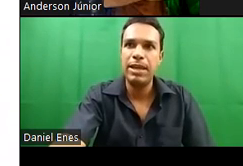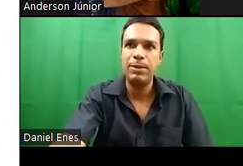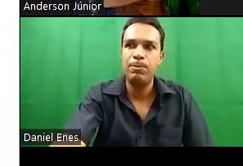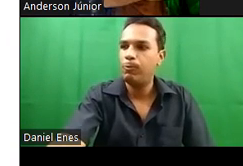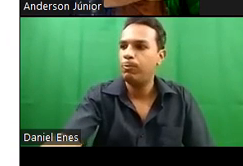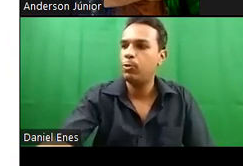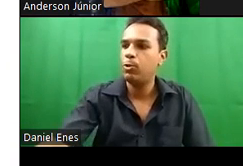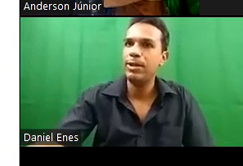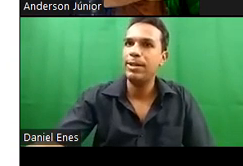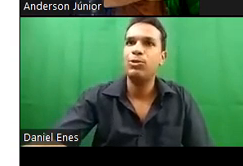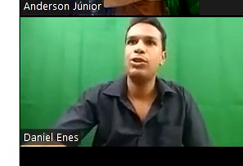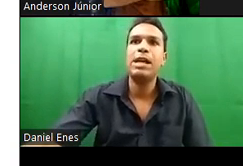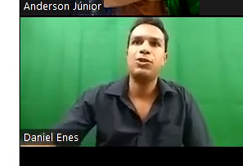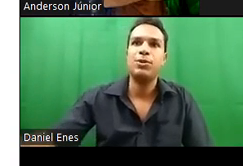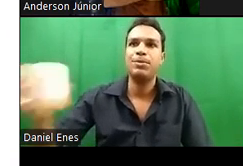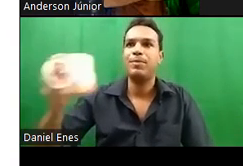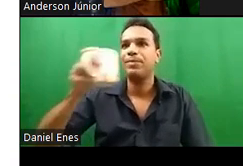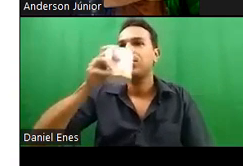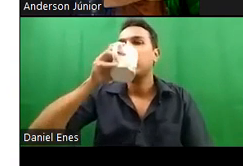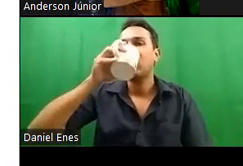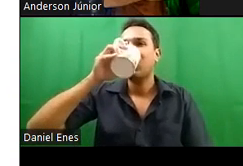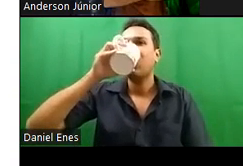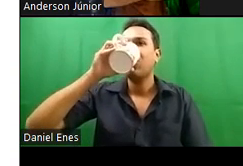feedback aí, coloquem no chat.